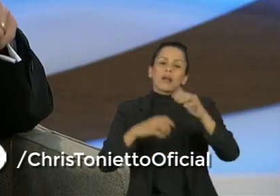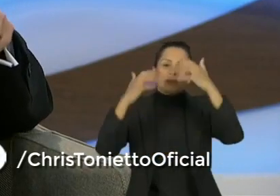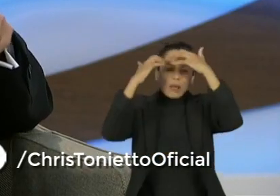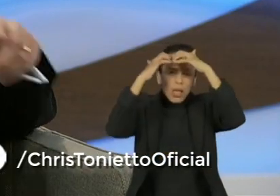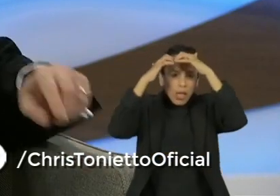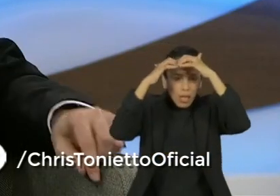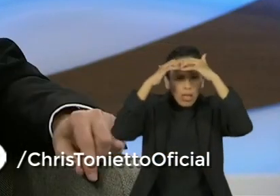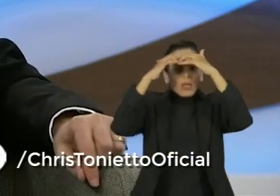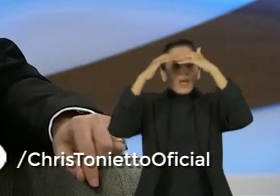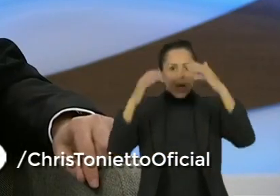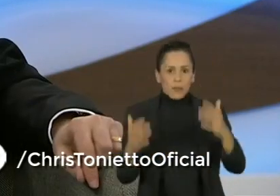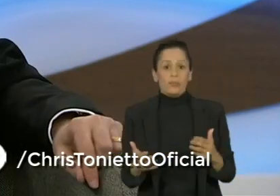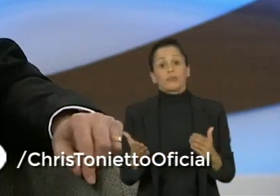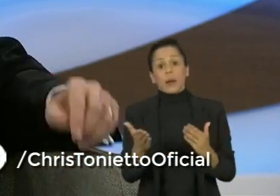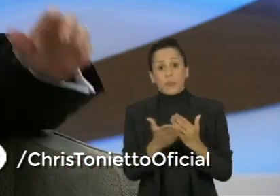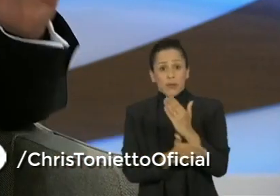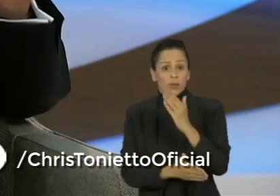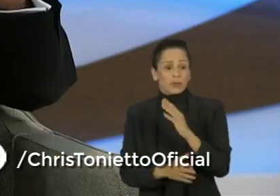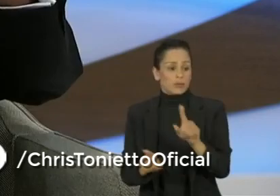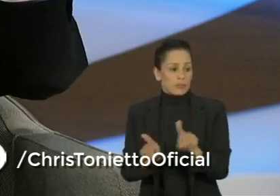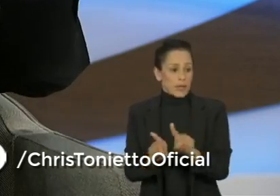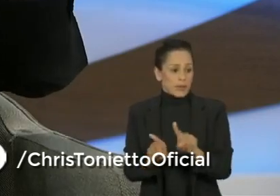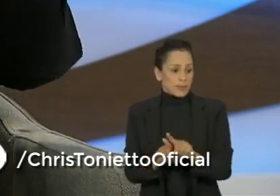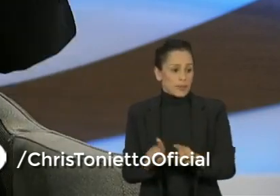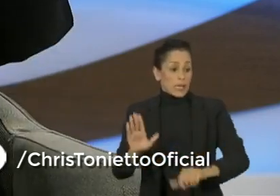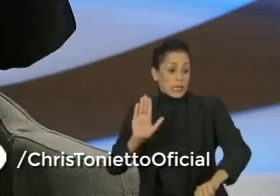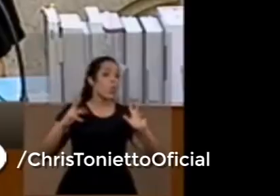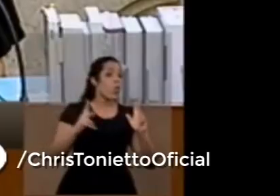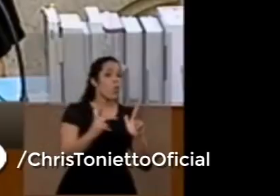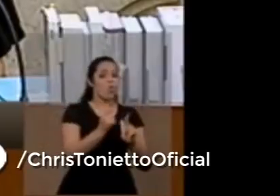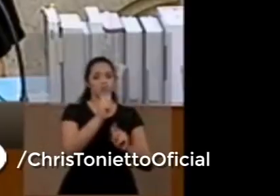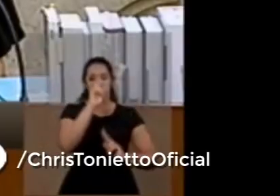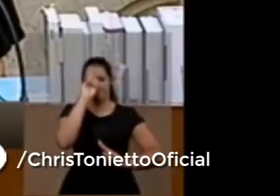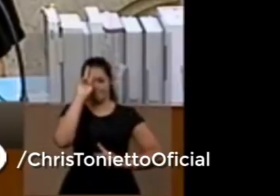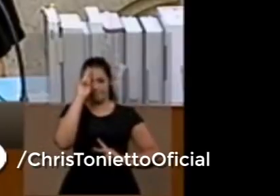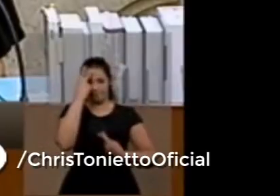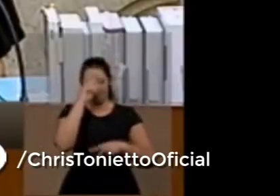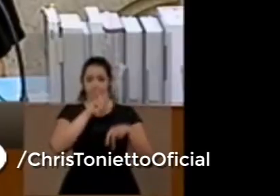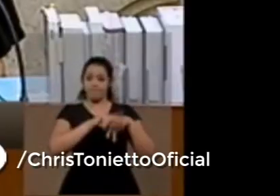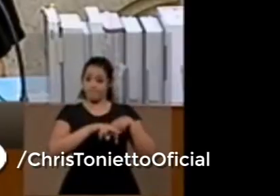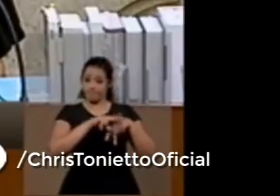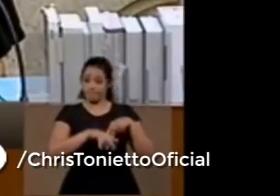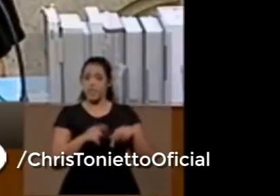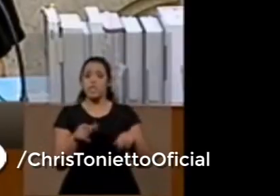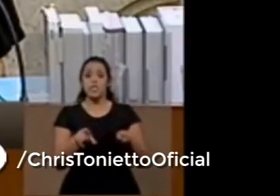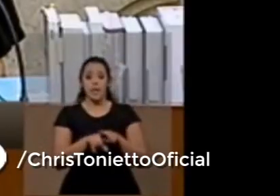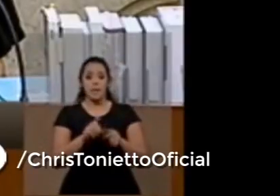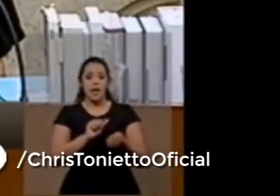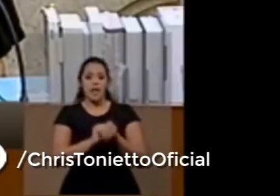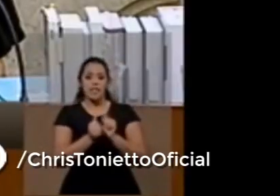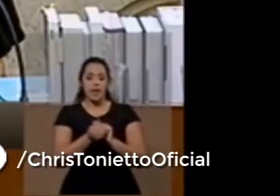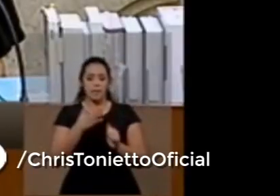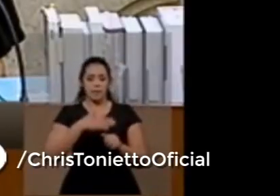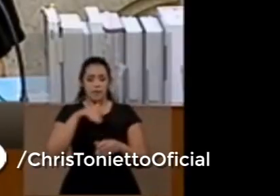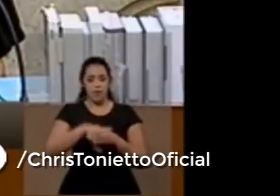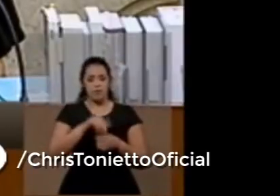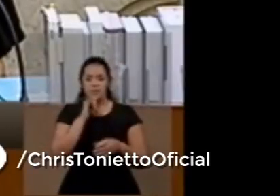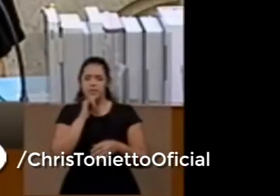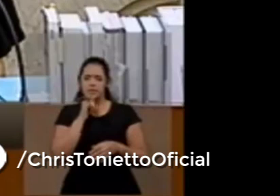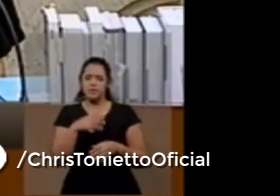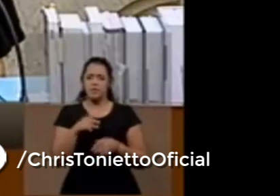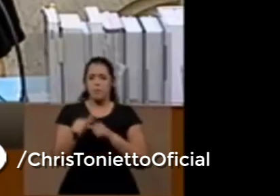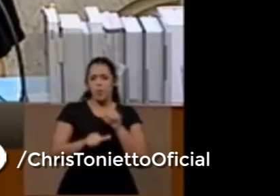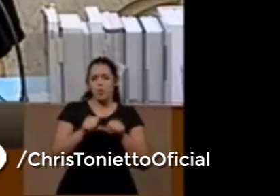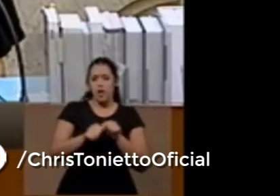talvez tenha sido a decisão mais ativista. Também ajusto meu voto para consignar que o procedimento de alteração